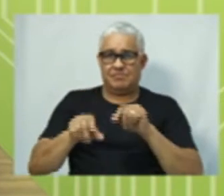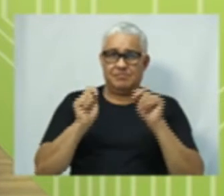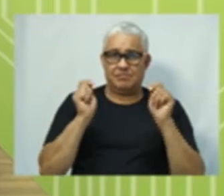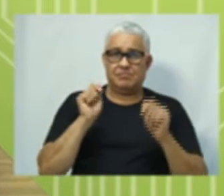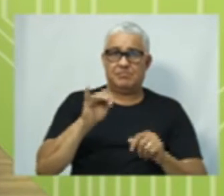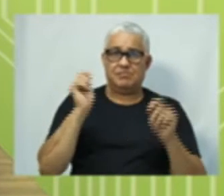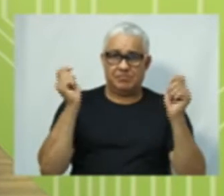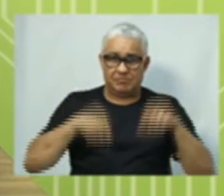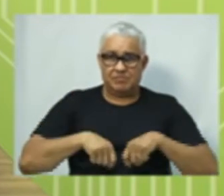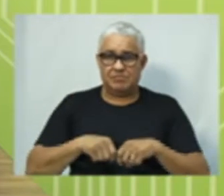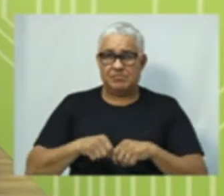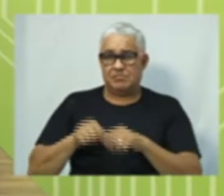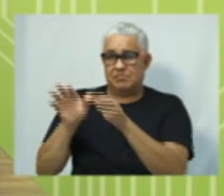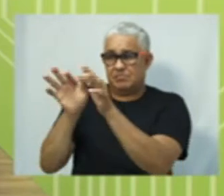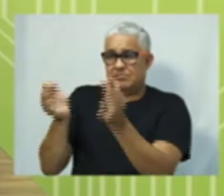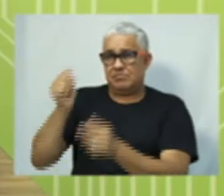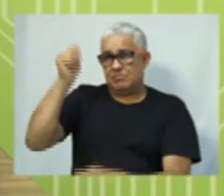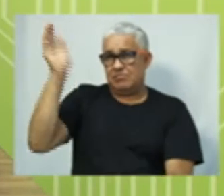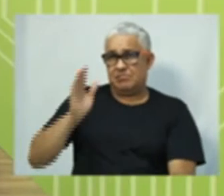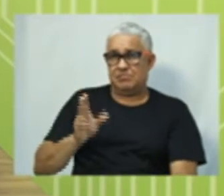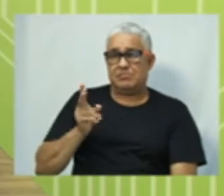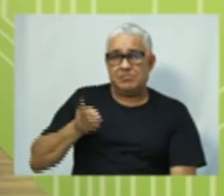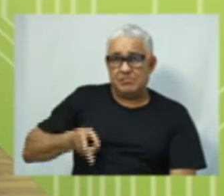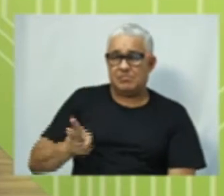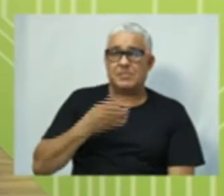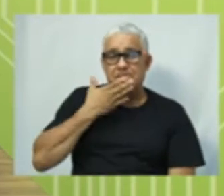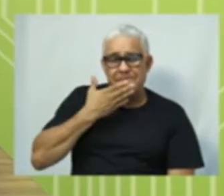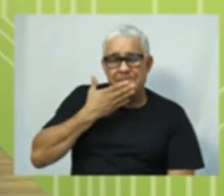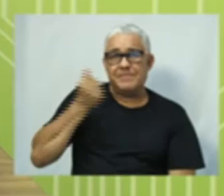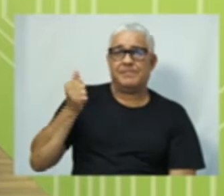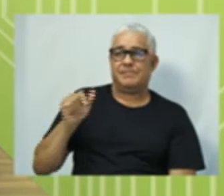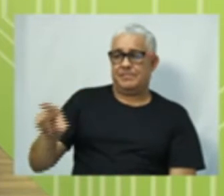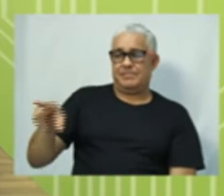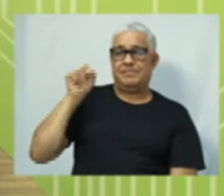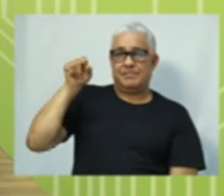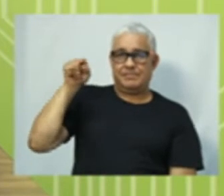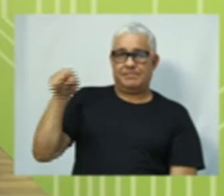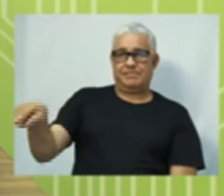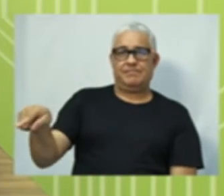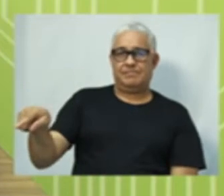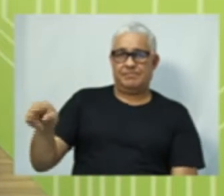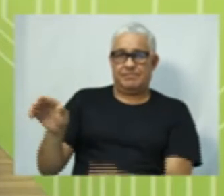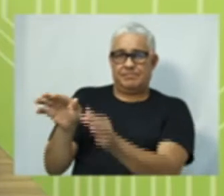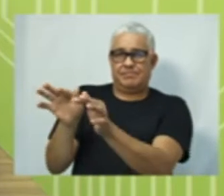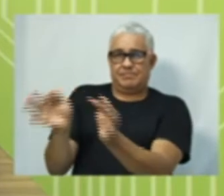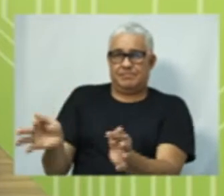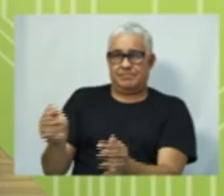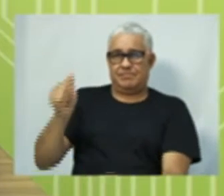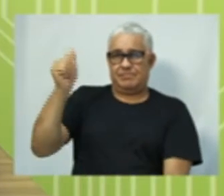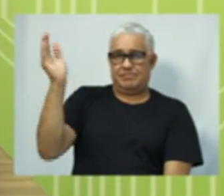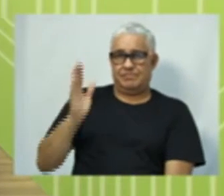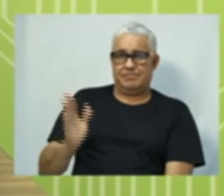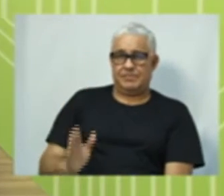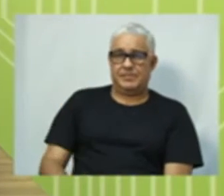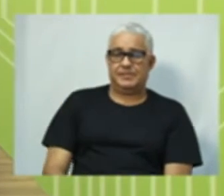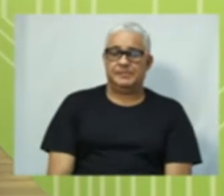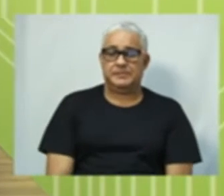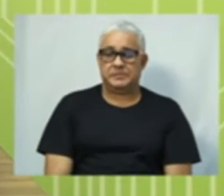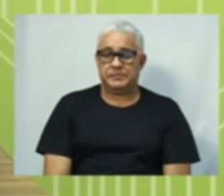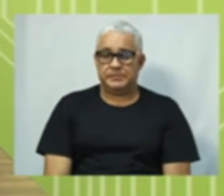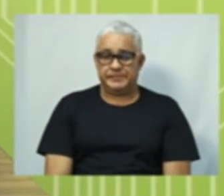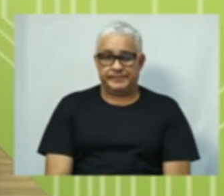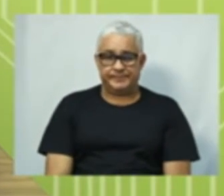o Simples Nacional sempre será a melhor opção. O Simples Nacional, sempre entre as opções, será a melhor